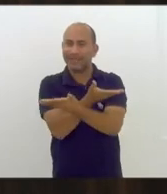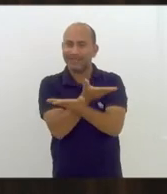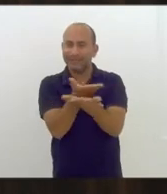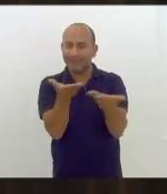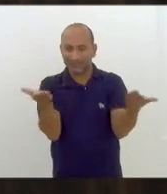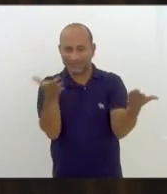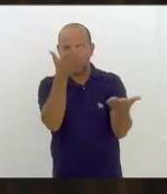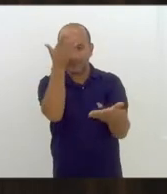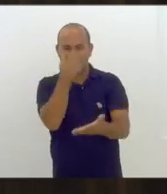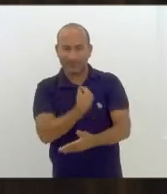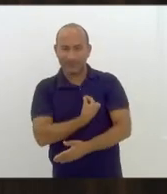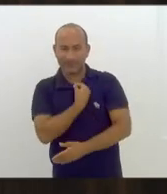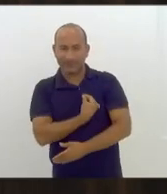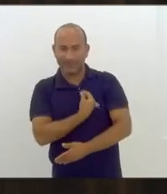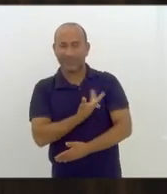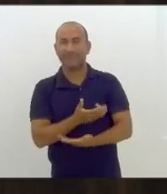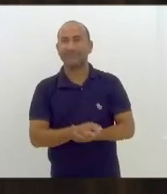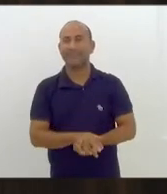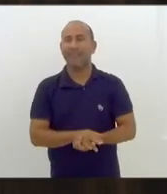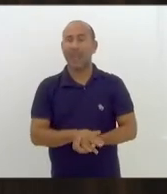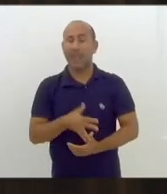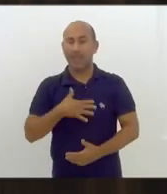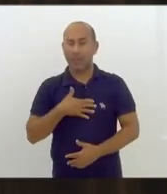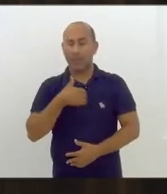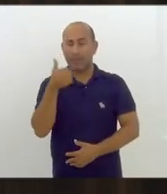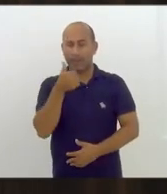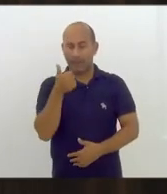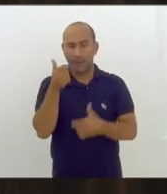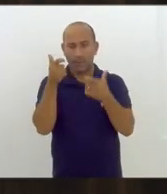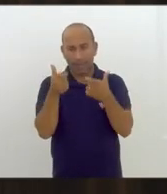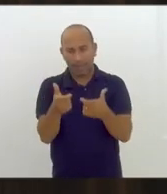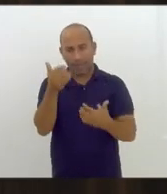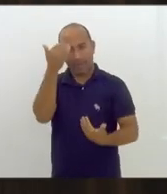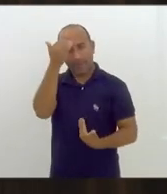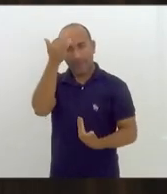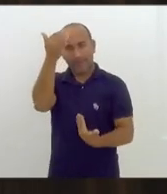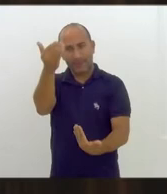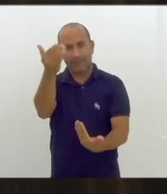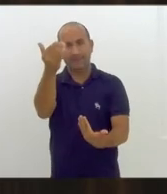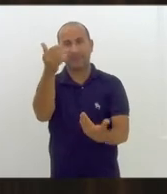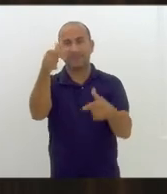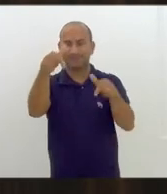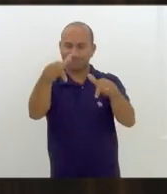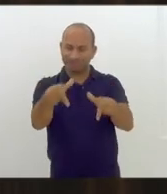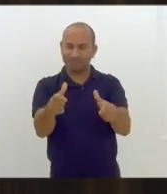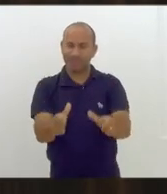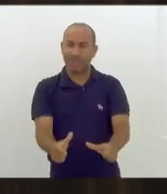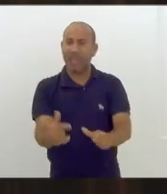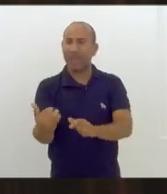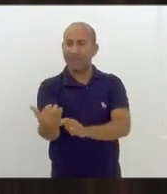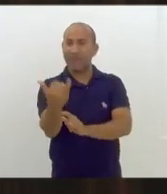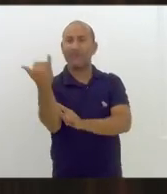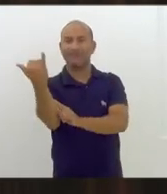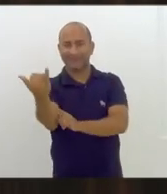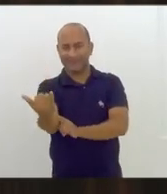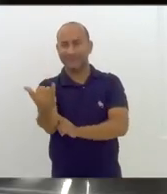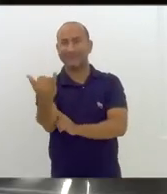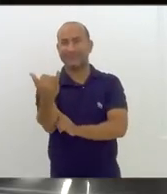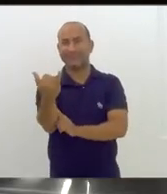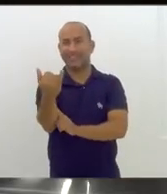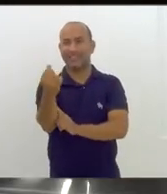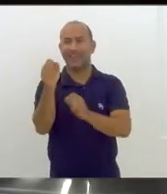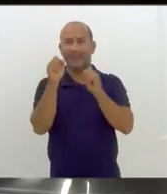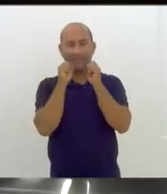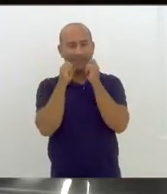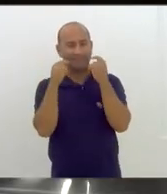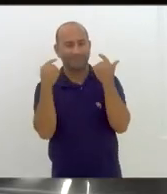as pessoas aqui presentes. Eu, em primeiro lugar, agradeço a casa dessa tão importante casa legislativa